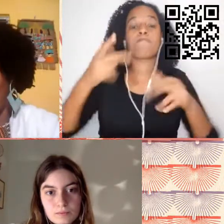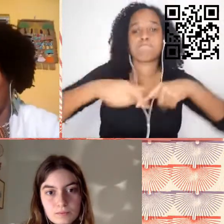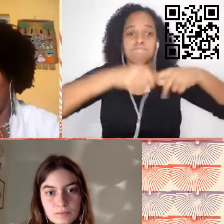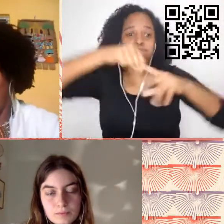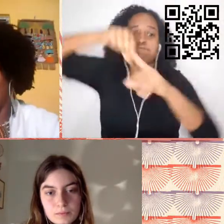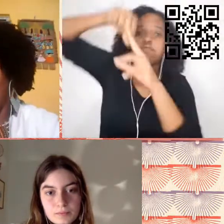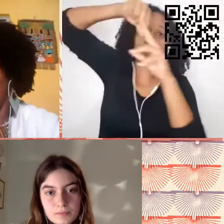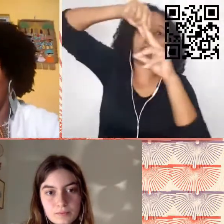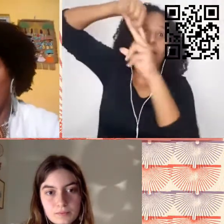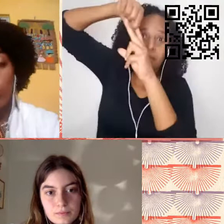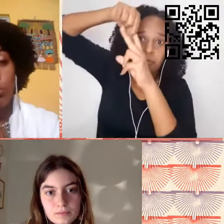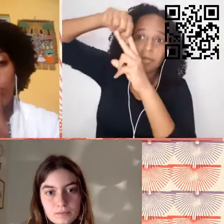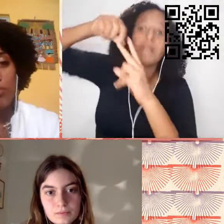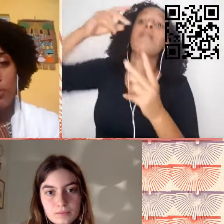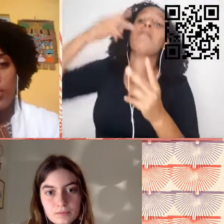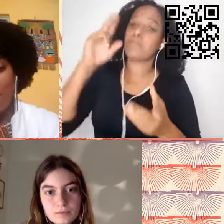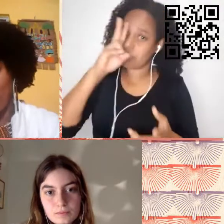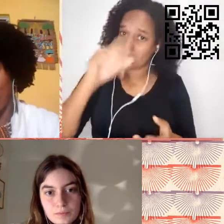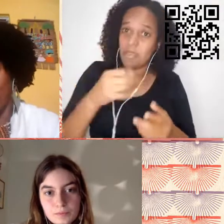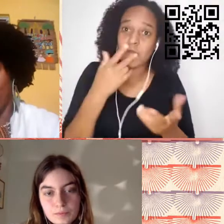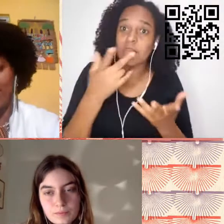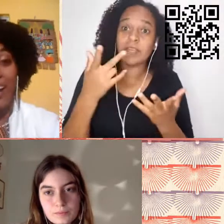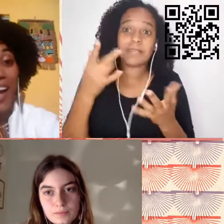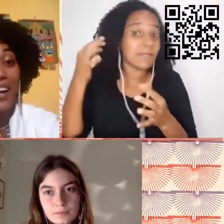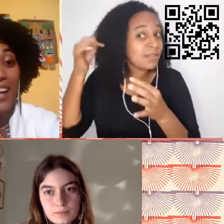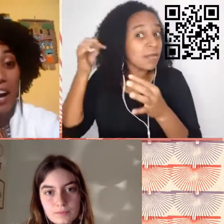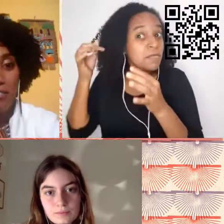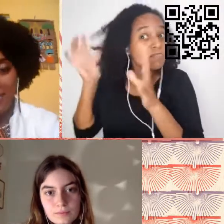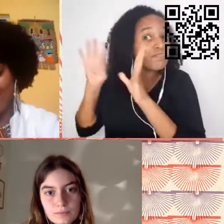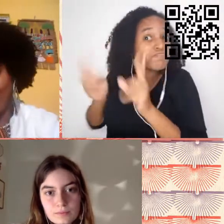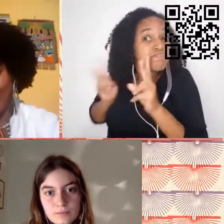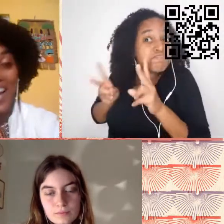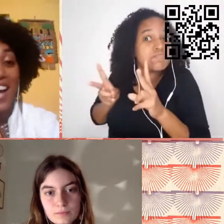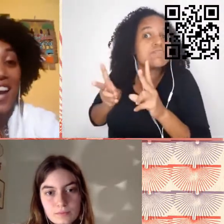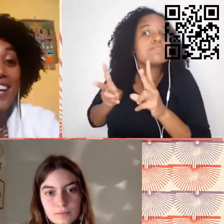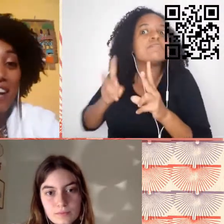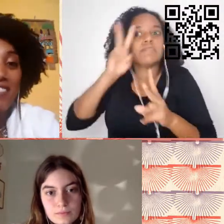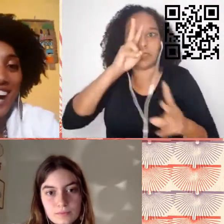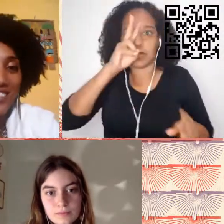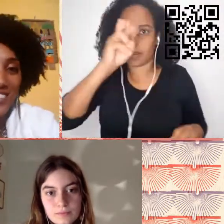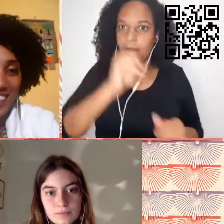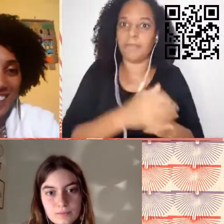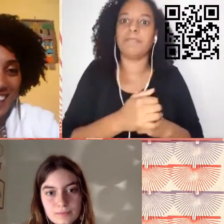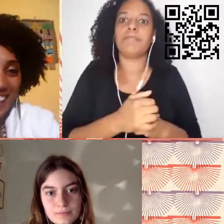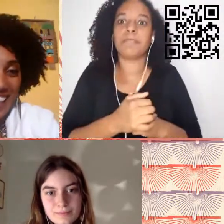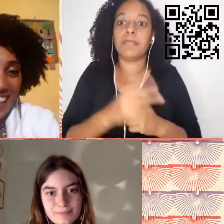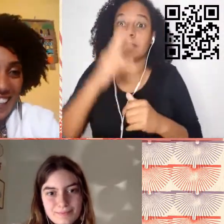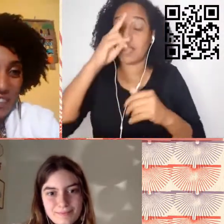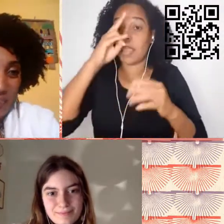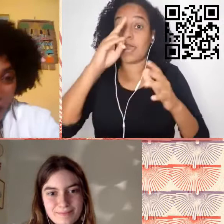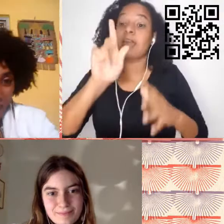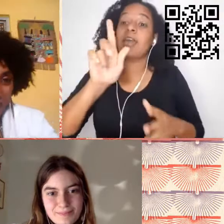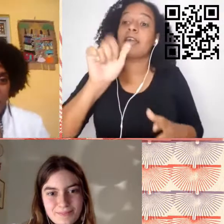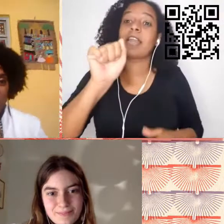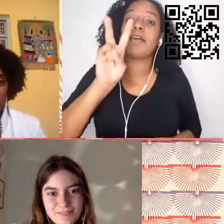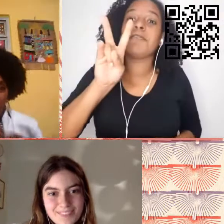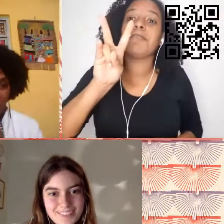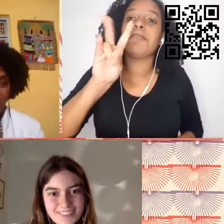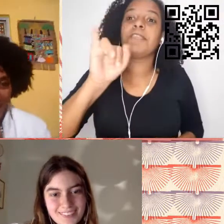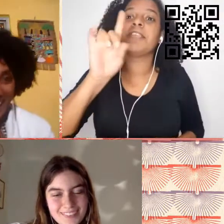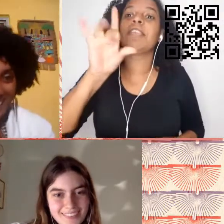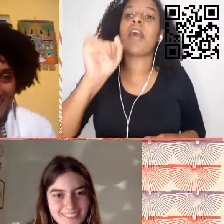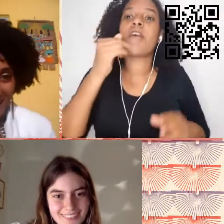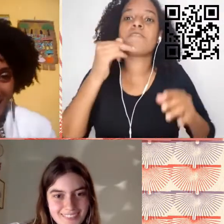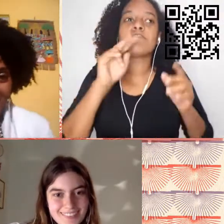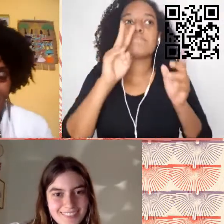céu. Sem mover um fio de cabelo. É grave. É gravidade. Então, no